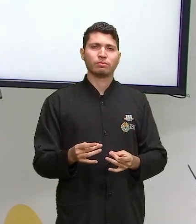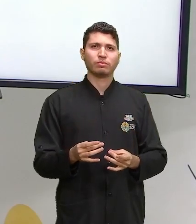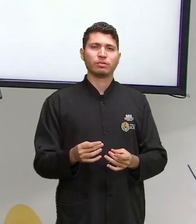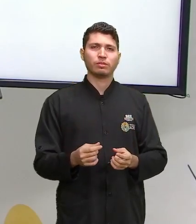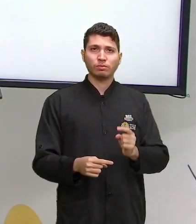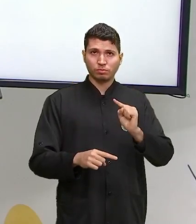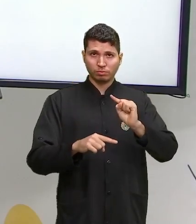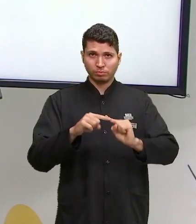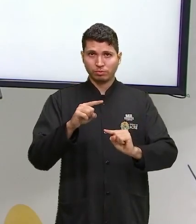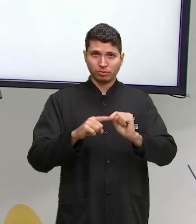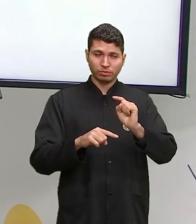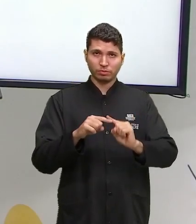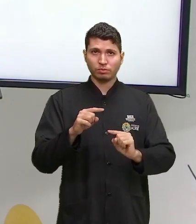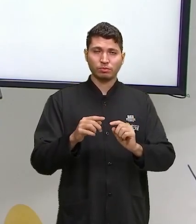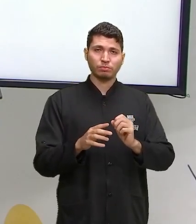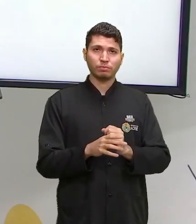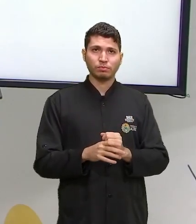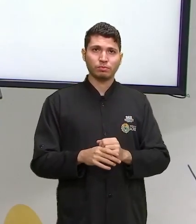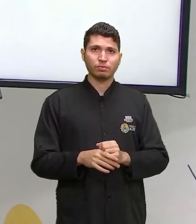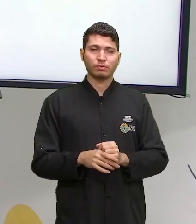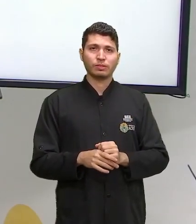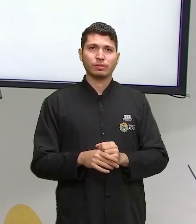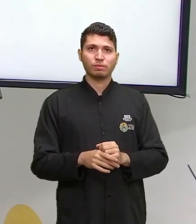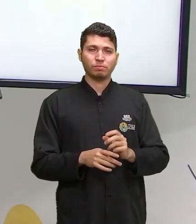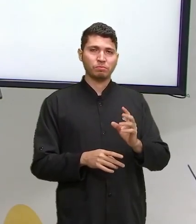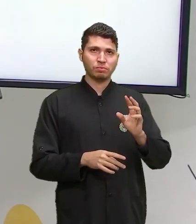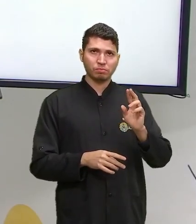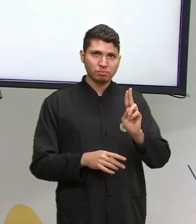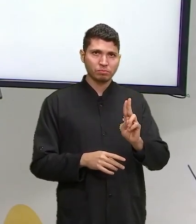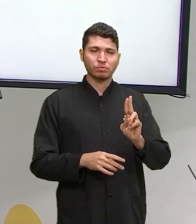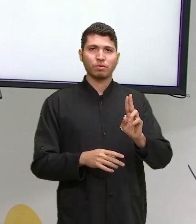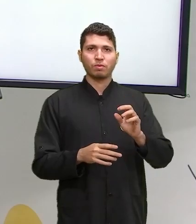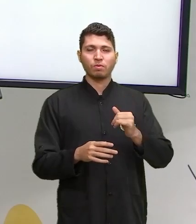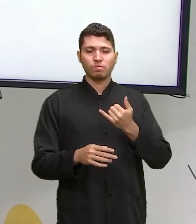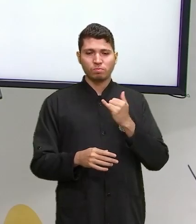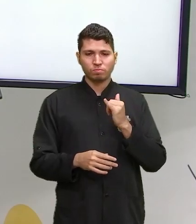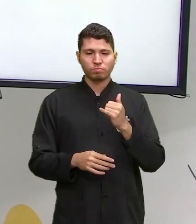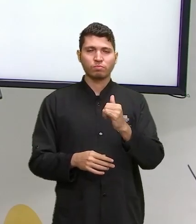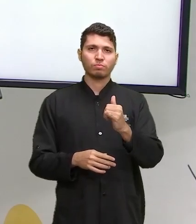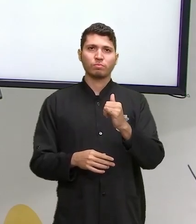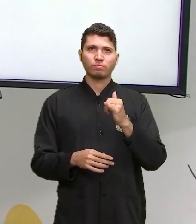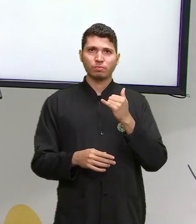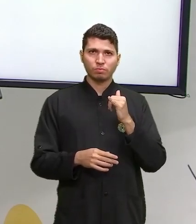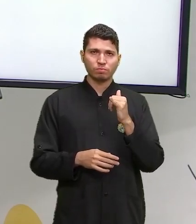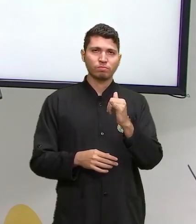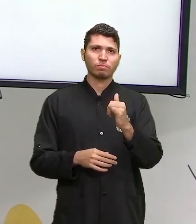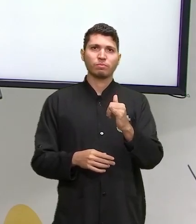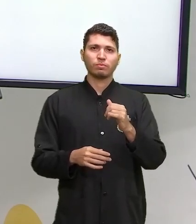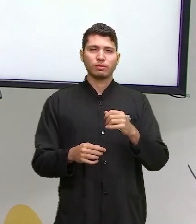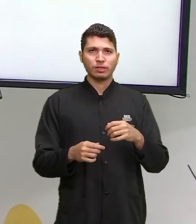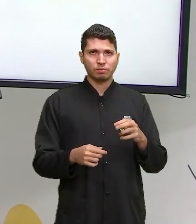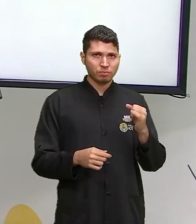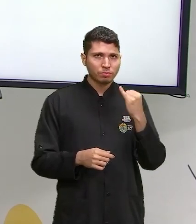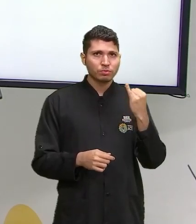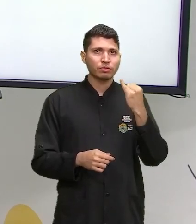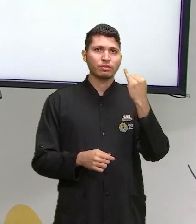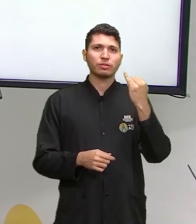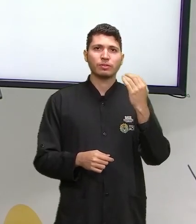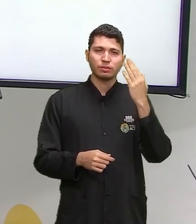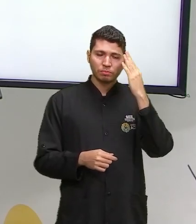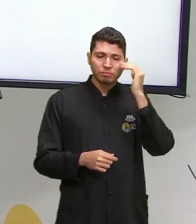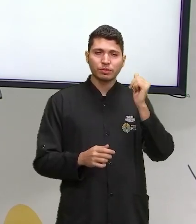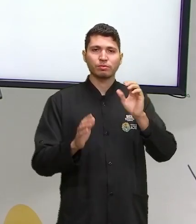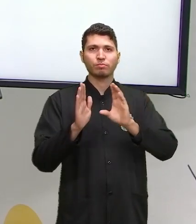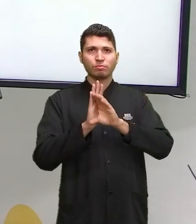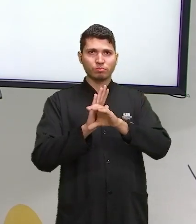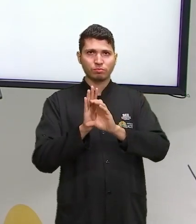utilizamos para medir uma tensão, para medir uma corrente. Procurem sempre ficar revisando isso. Lembrem de alguns